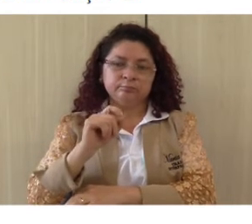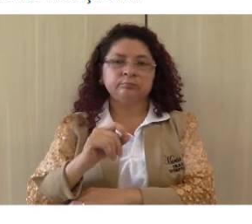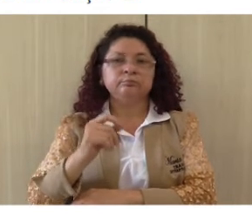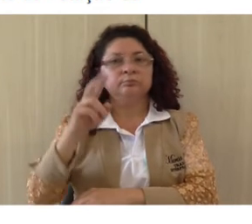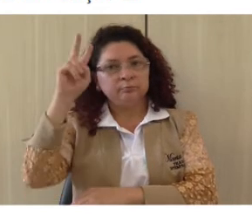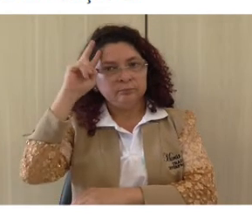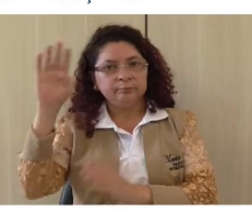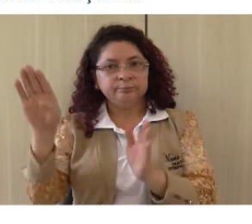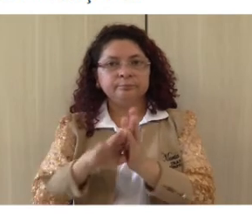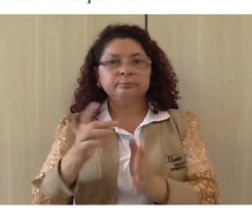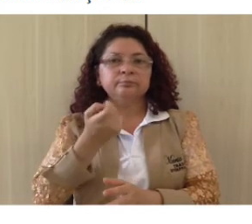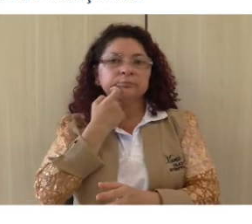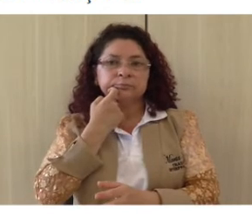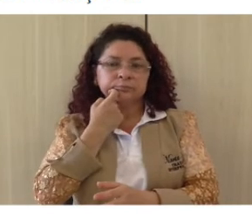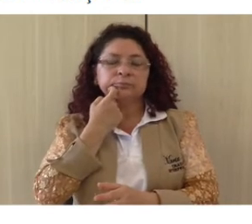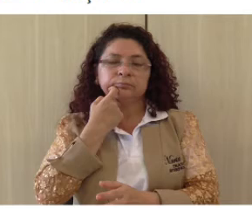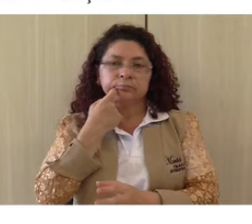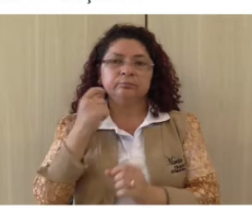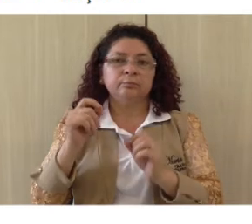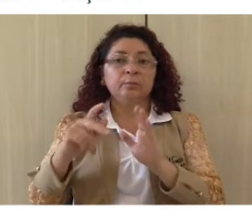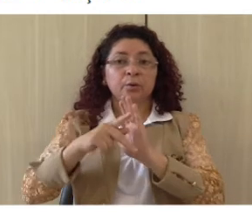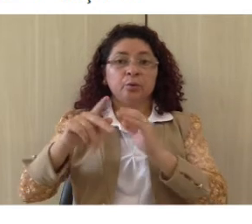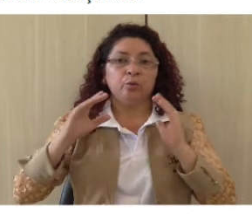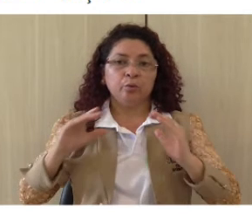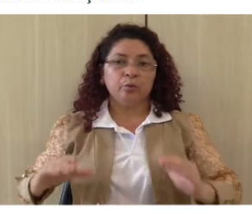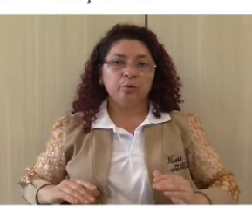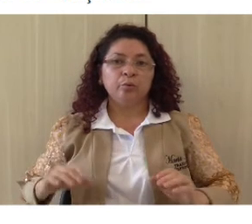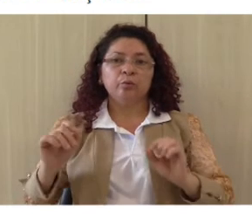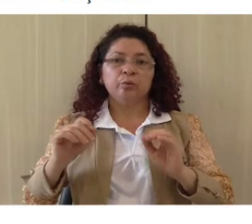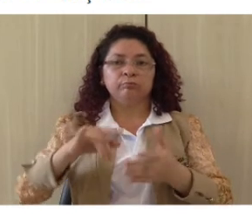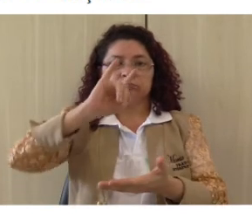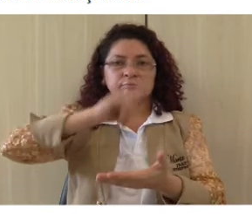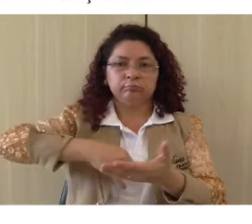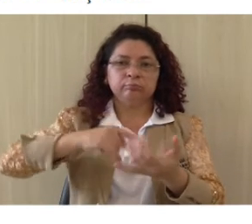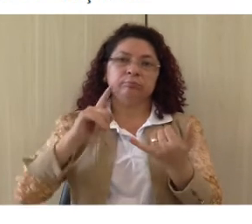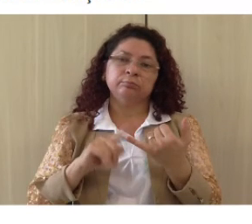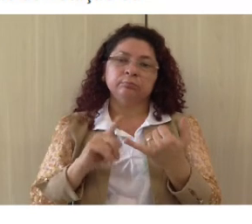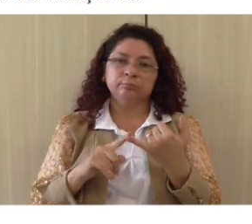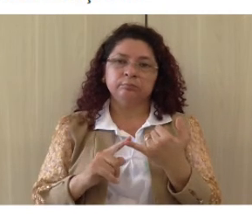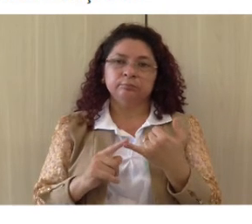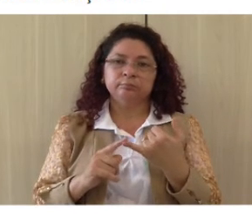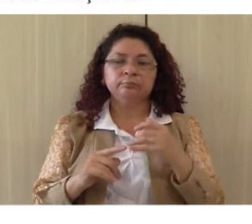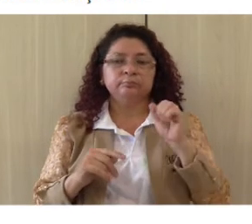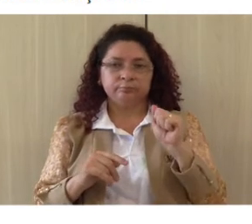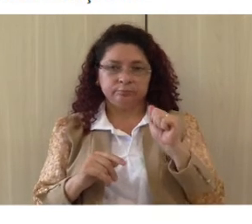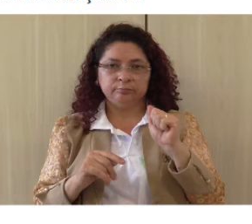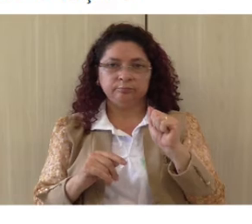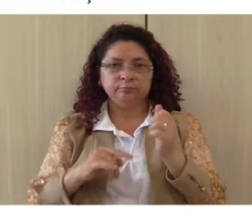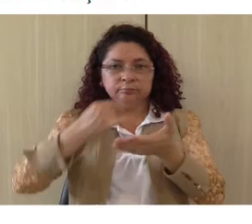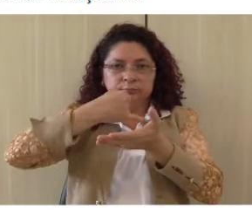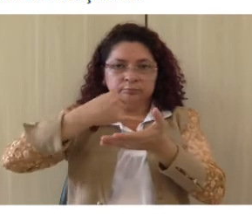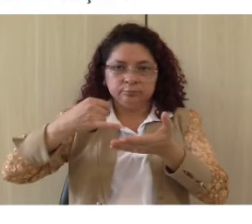sexta-feira, entregando à comissão do processo seletivo os seguintes documentos: A. Ficha